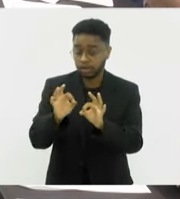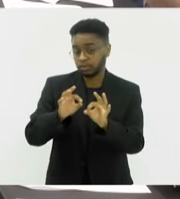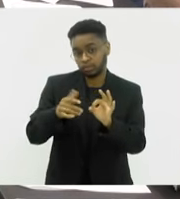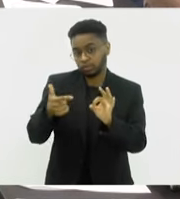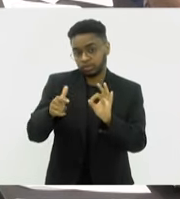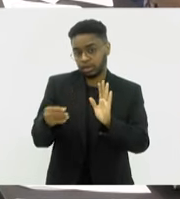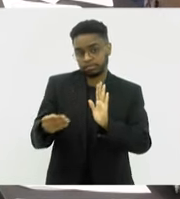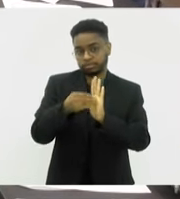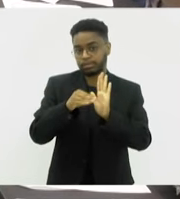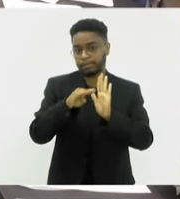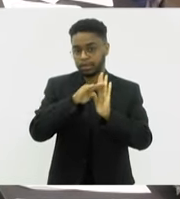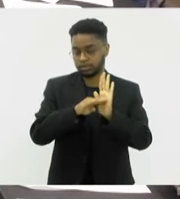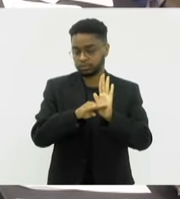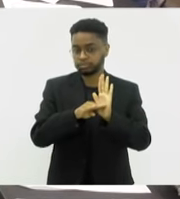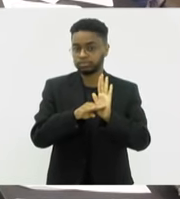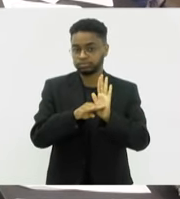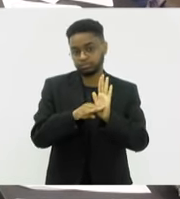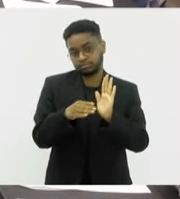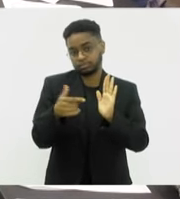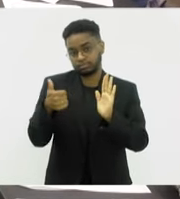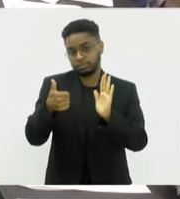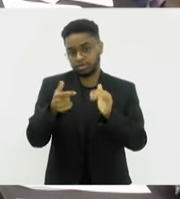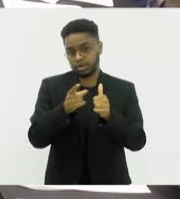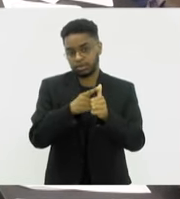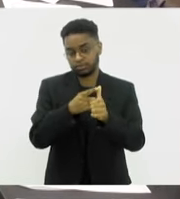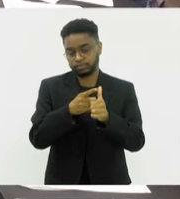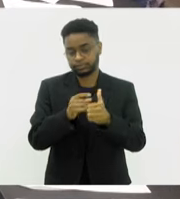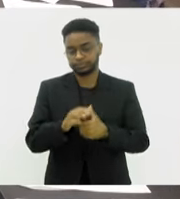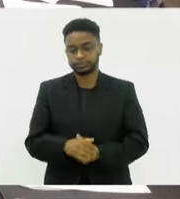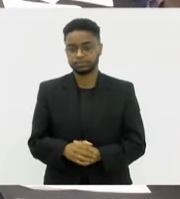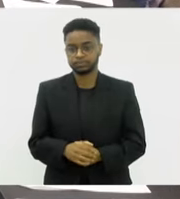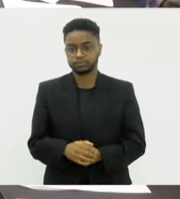pauta. Né? Bom, primeiro, essa questão.